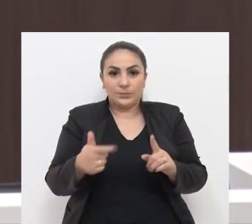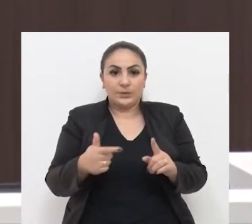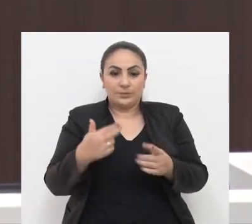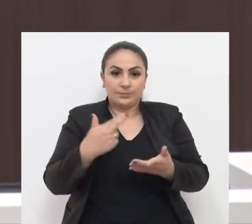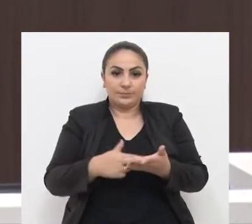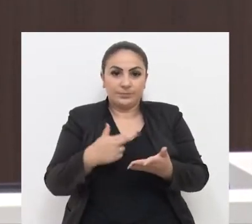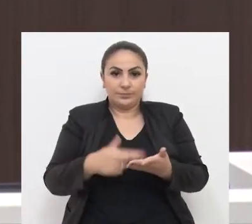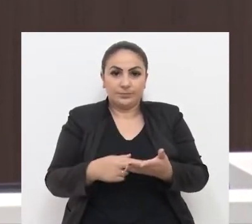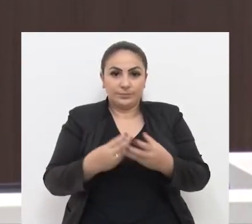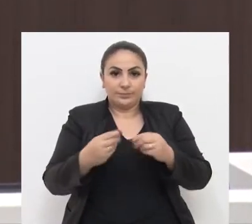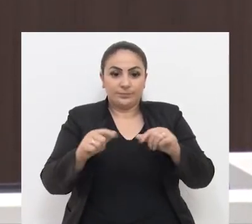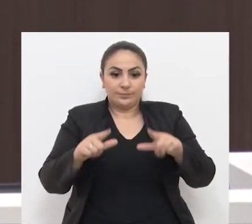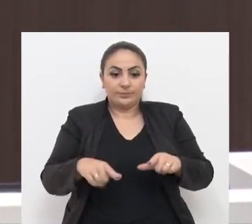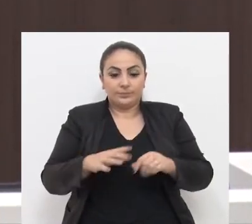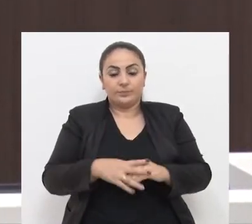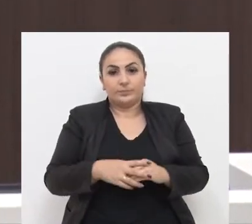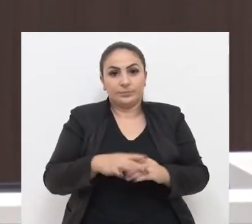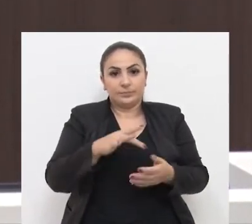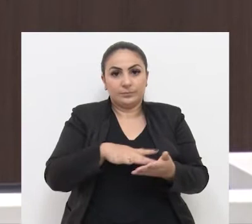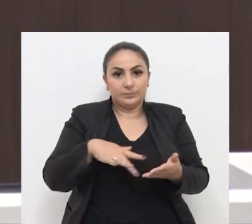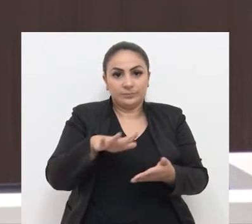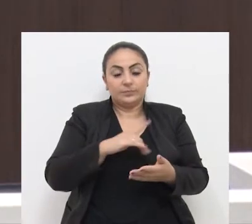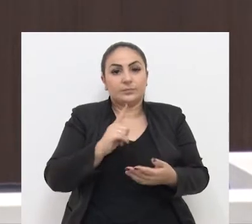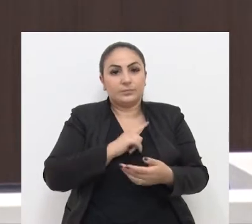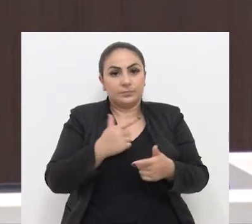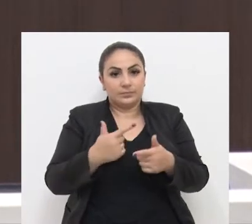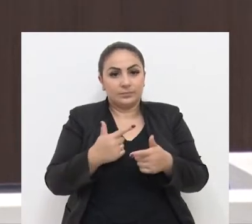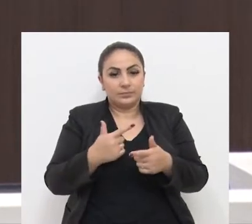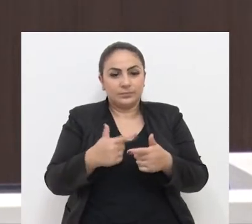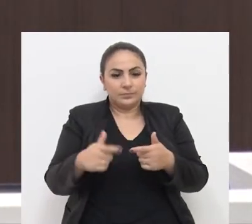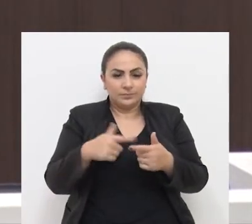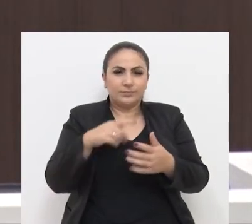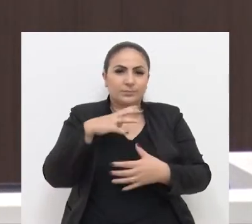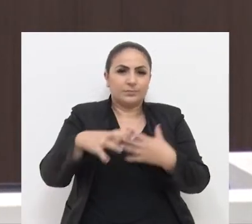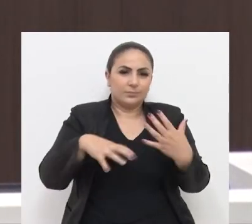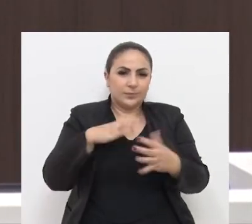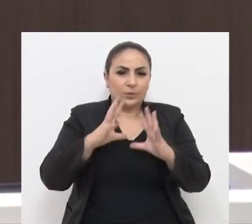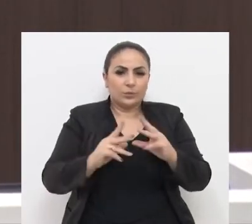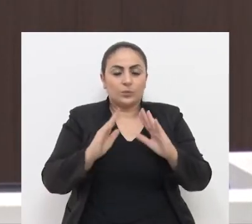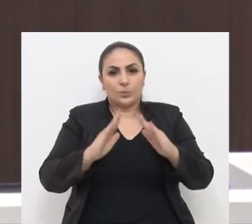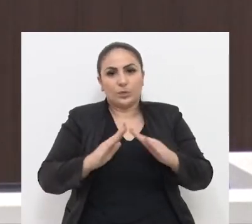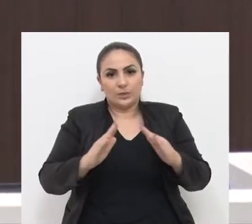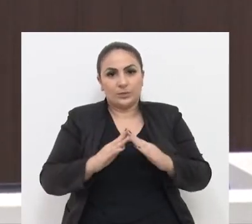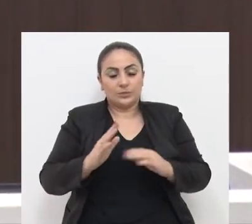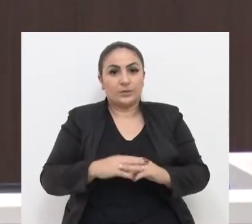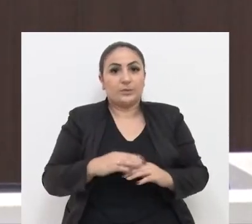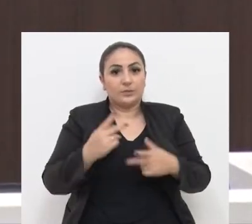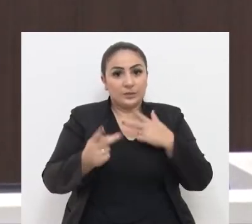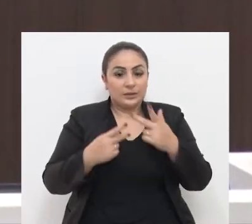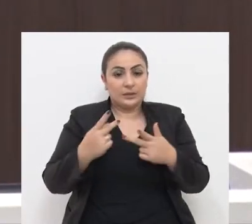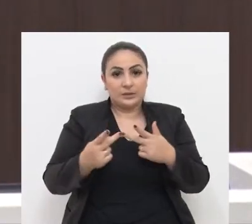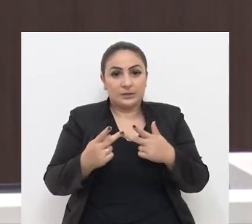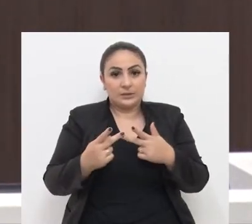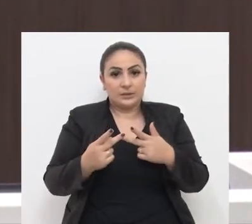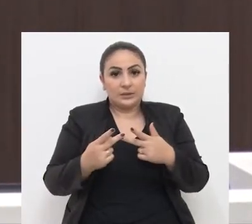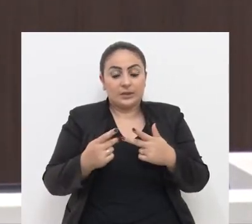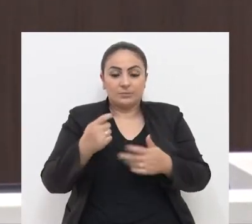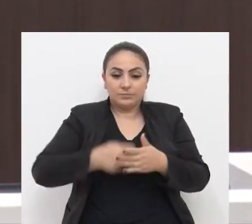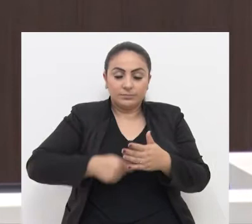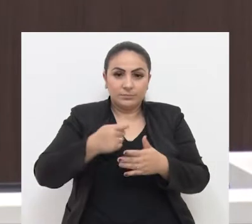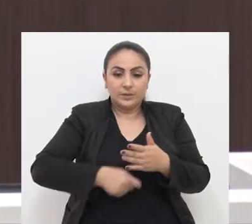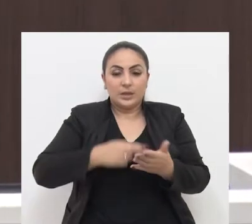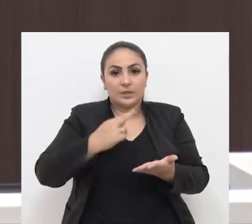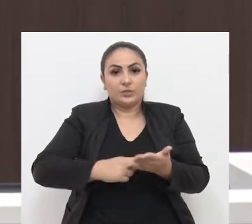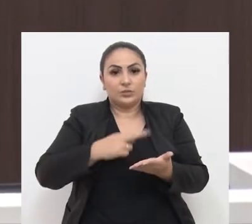possuem a escritura dos terrenos, situação a qual tem causado transtornos aos moradores. Eis que, devido à inexistência